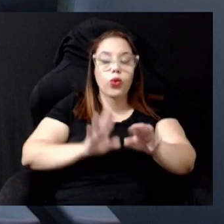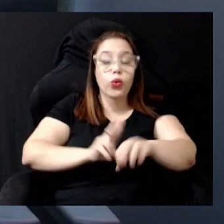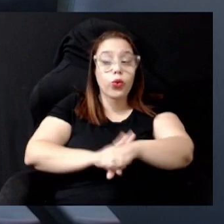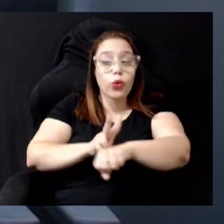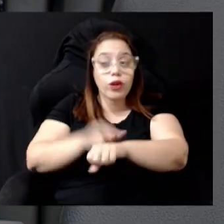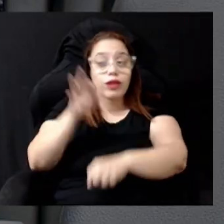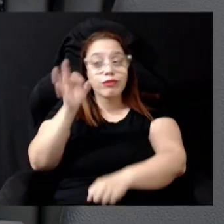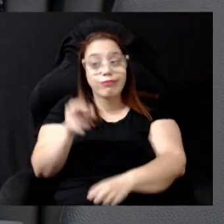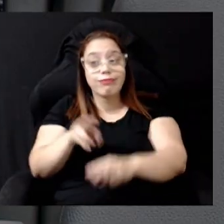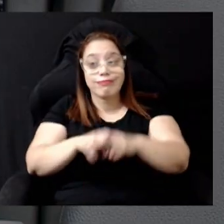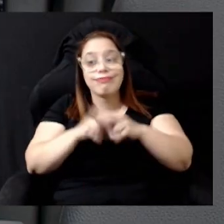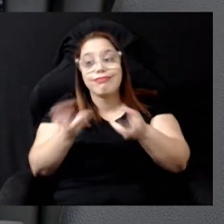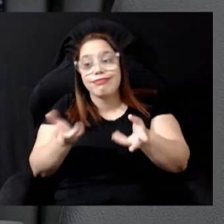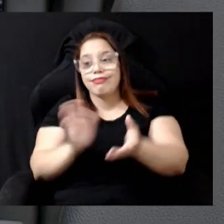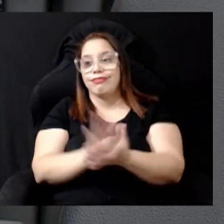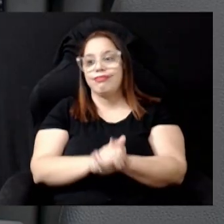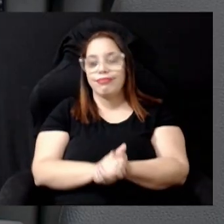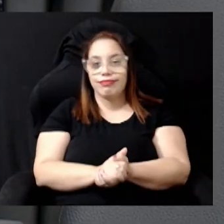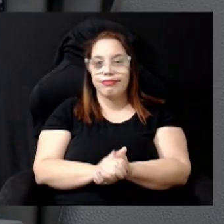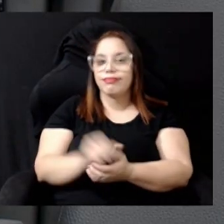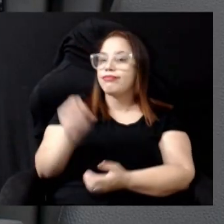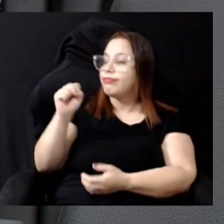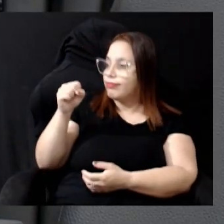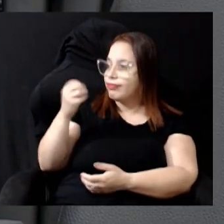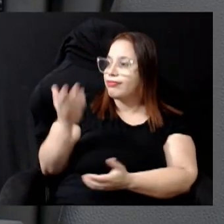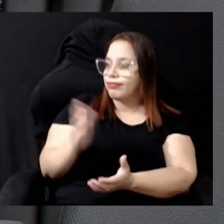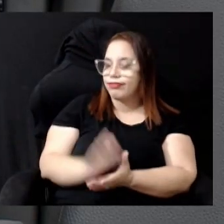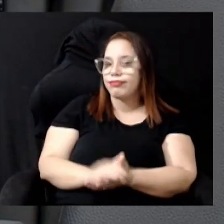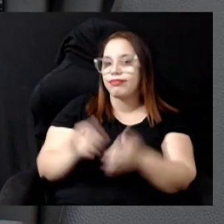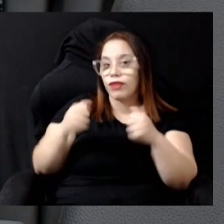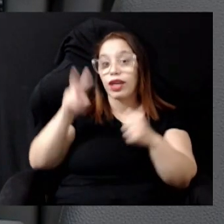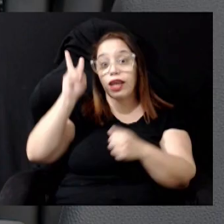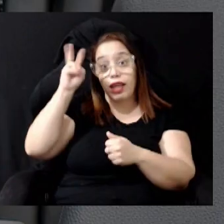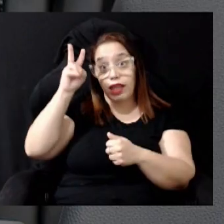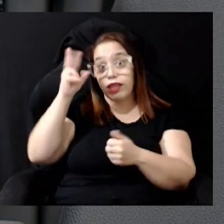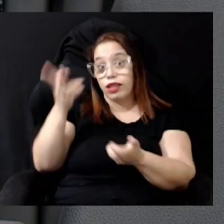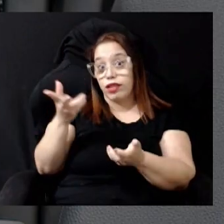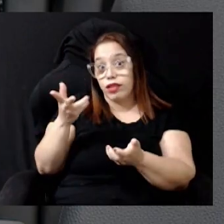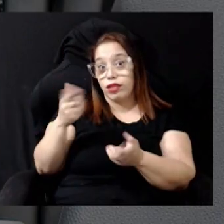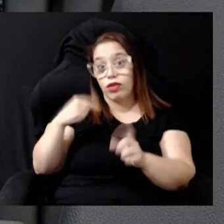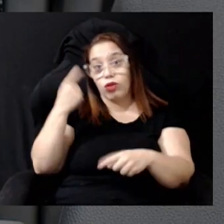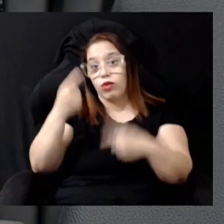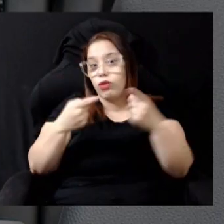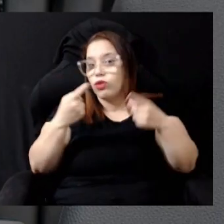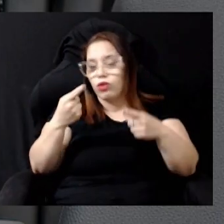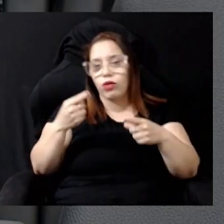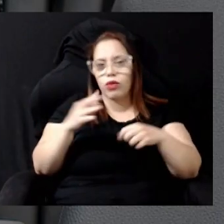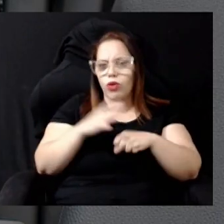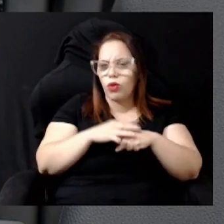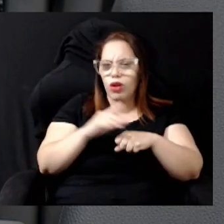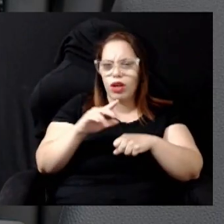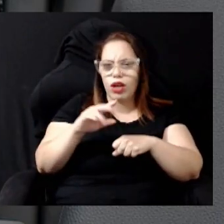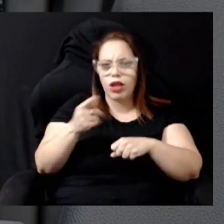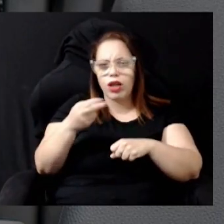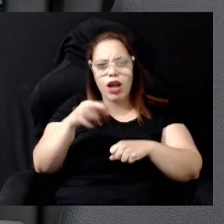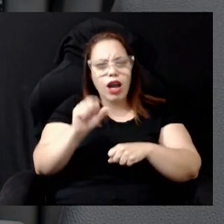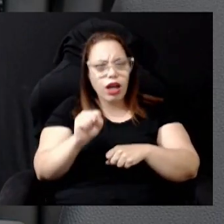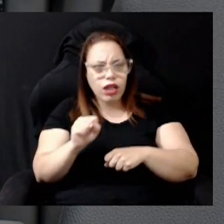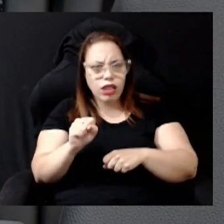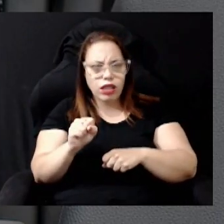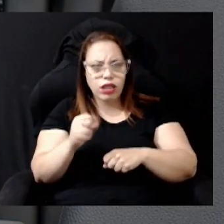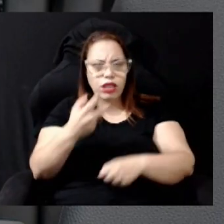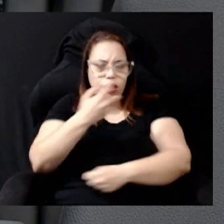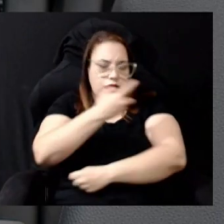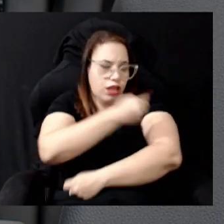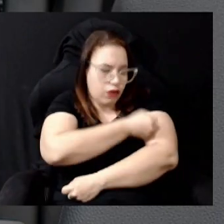que... Sim, que a gente precisa lembrar. É como as outras doenças, o sarampo e outras que existe a vacinação e